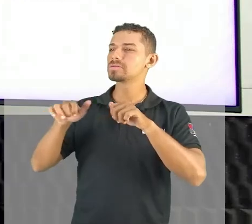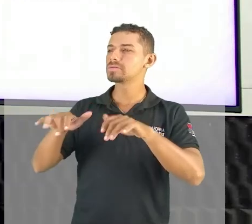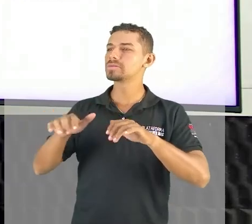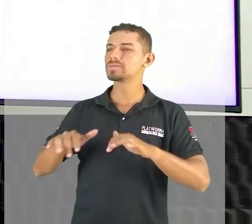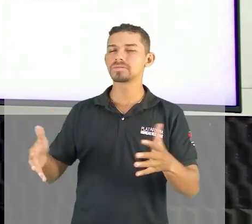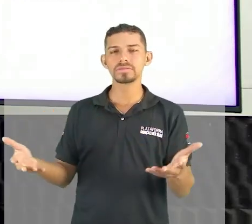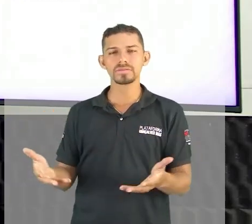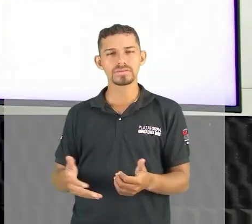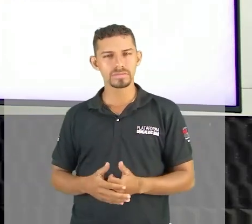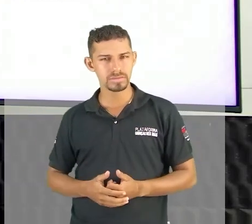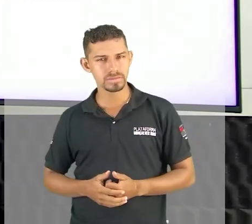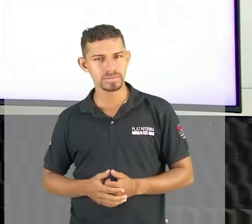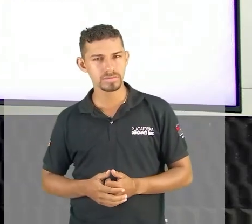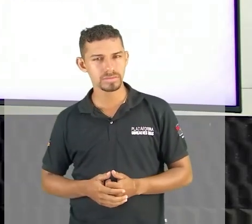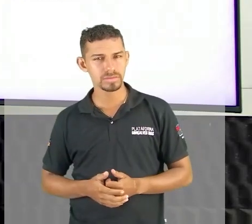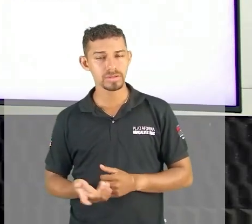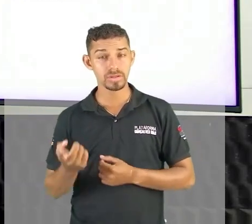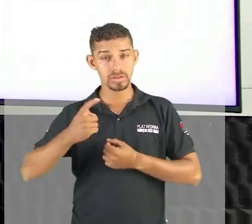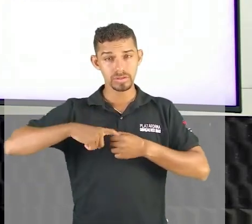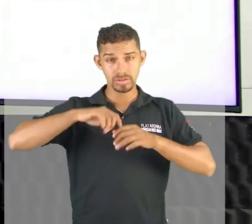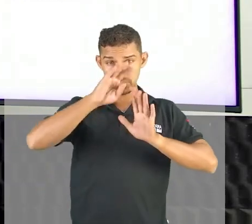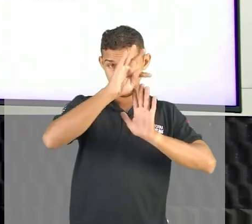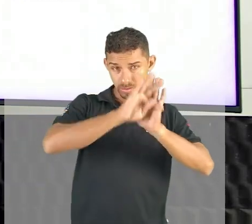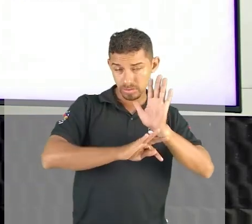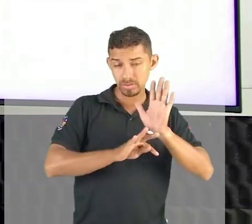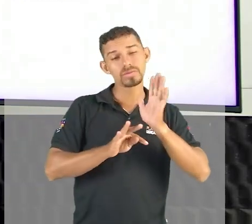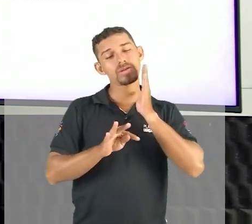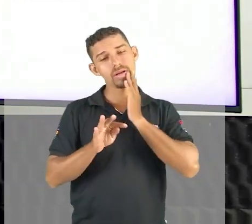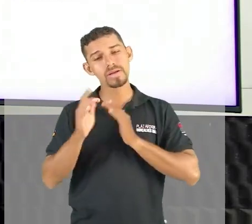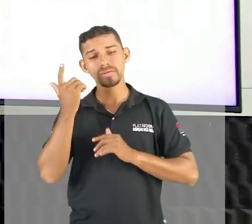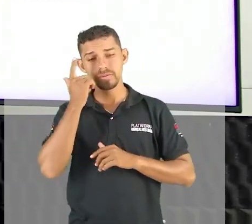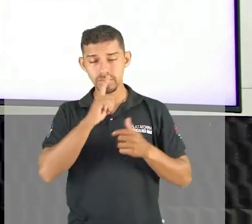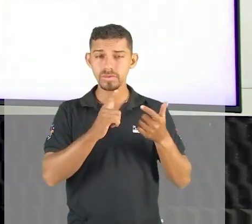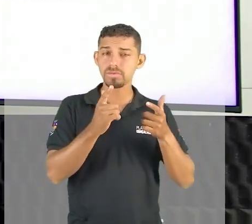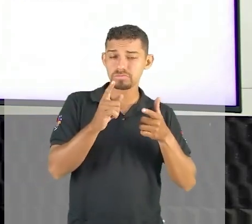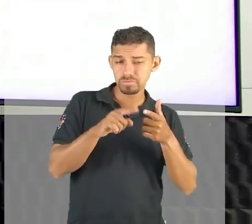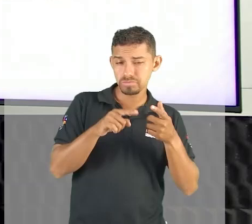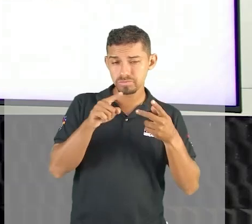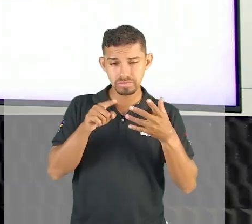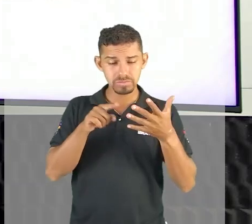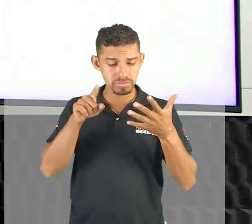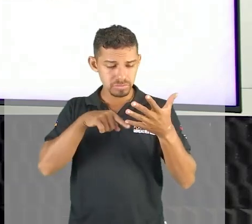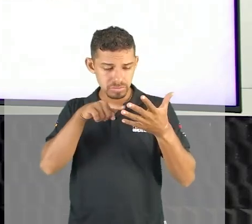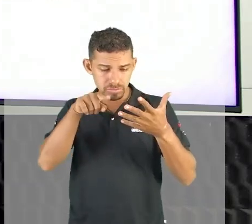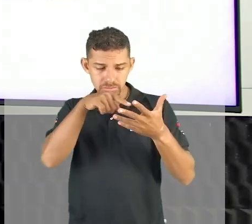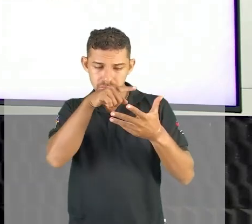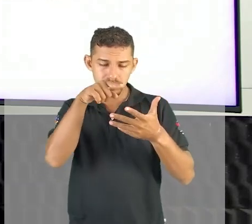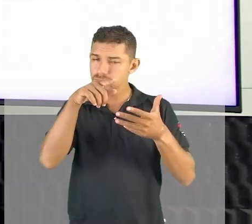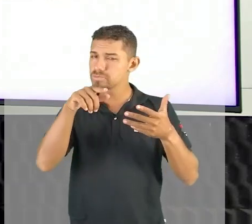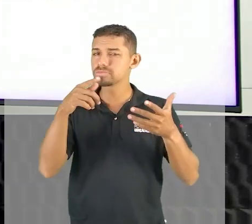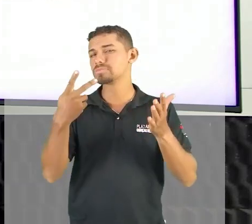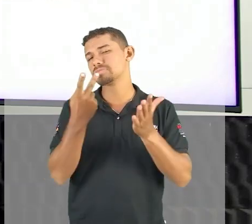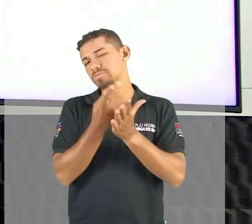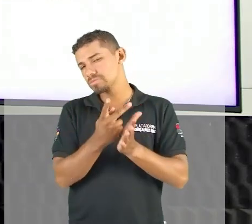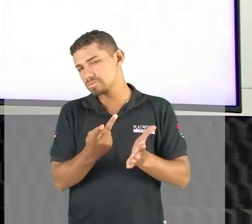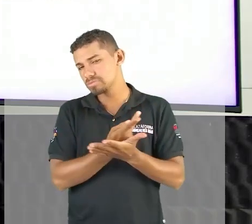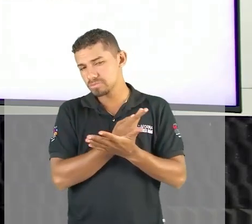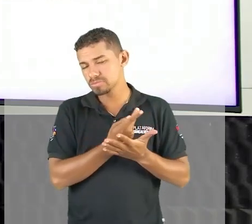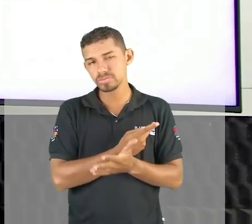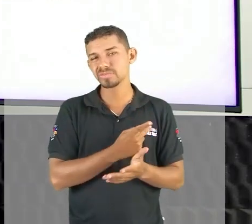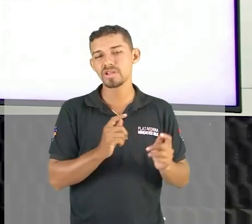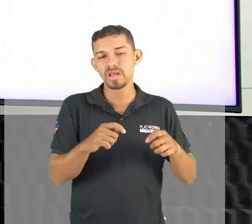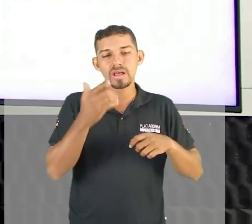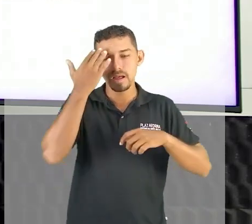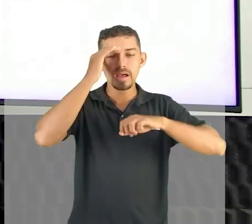gente tem atualmente então a gente voltando no texto a gente consegue ir eliminando algumas alternativas algumas afirmações que foram feitas nas alternativas